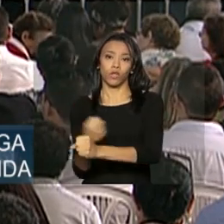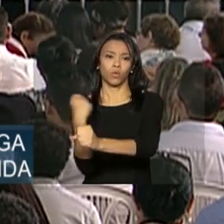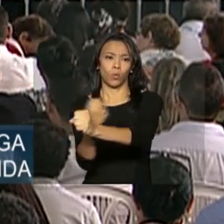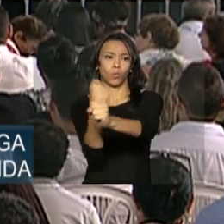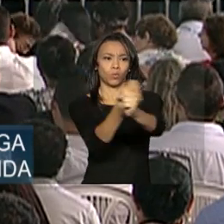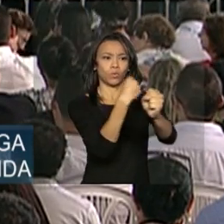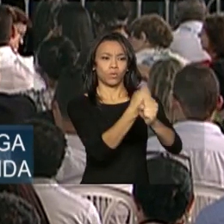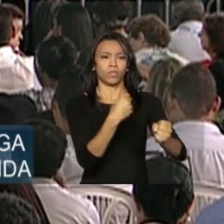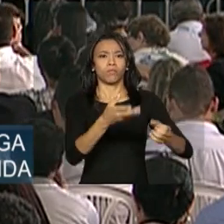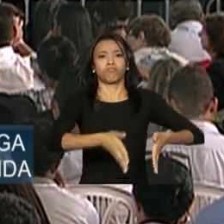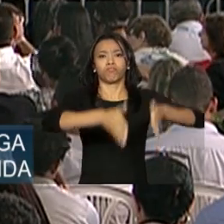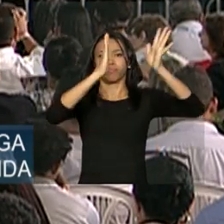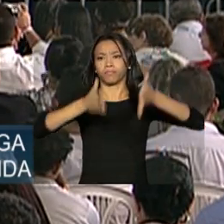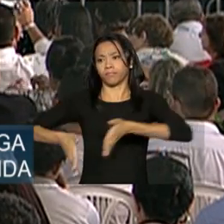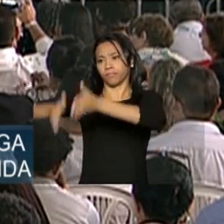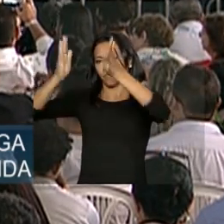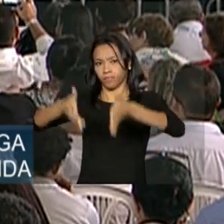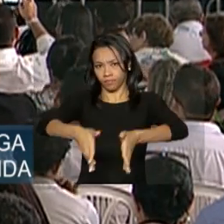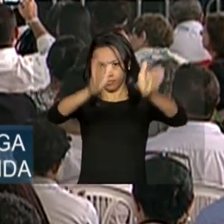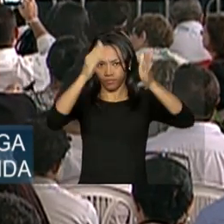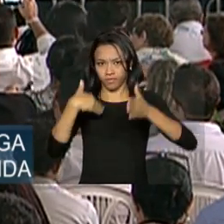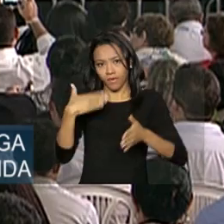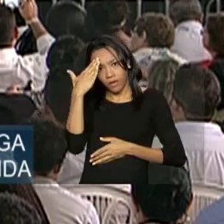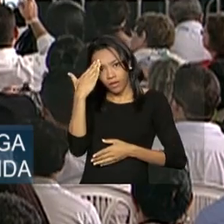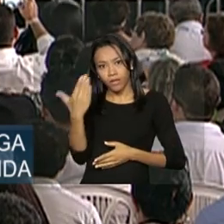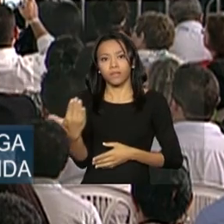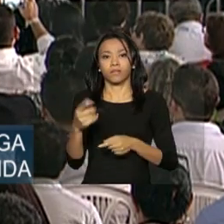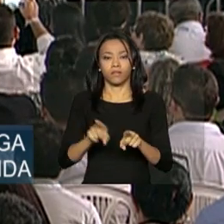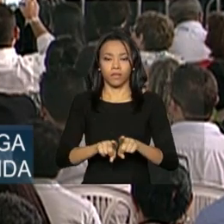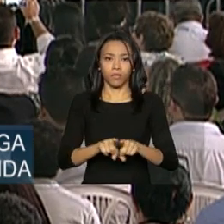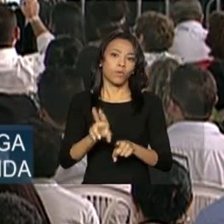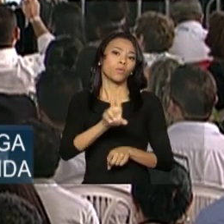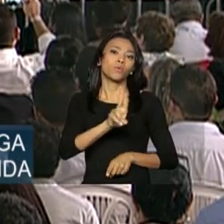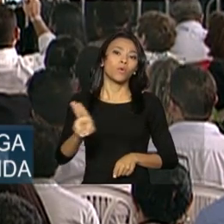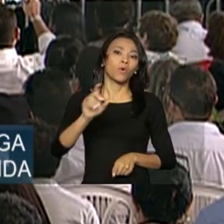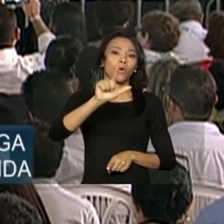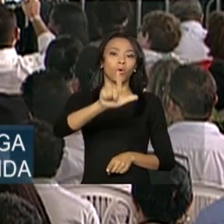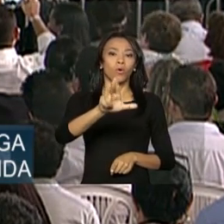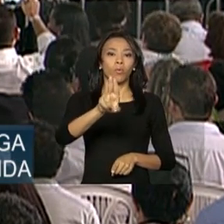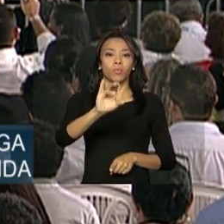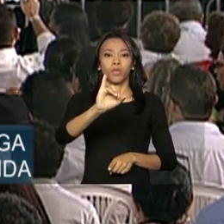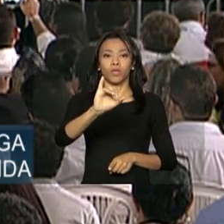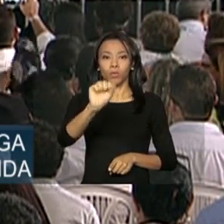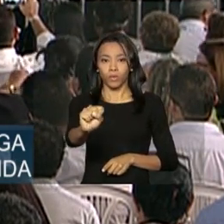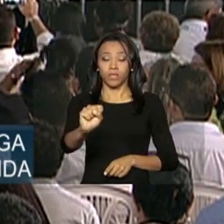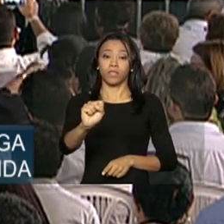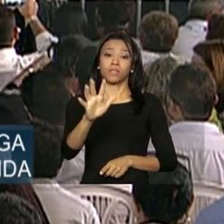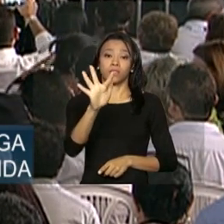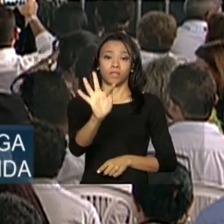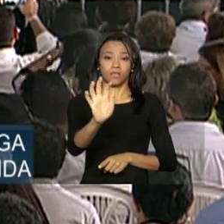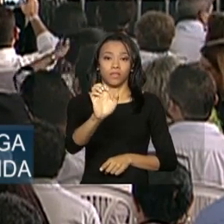pela construção desse residencial, senhor Luiz Fernando de Souza.